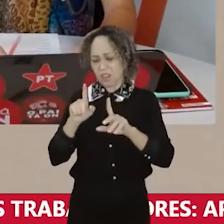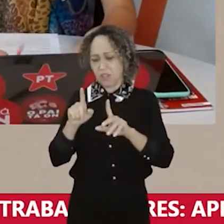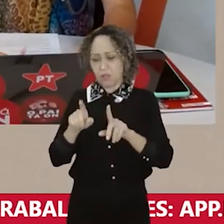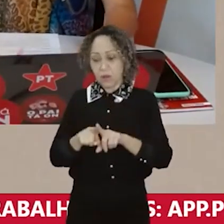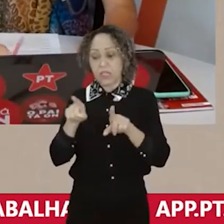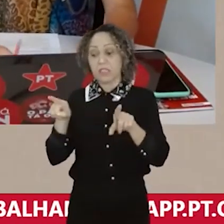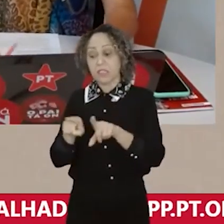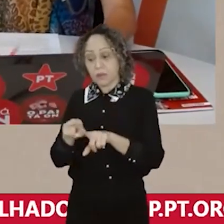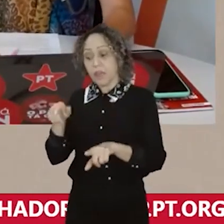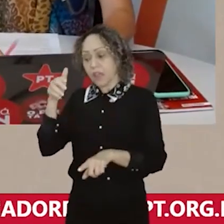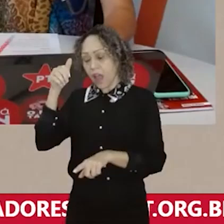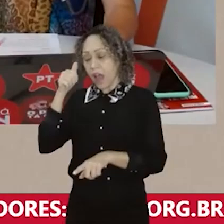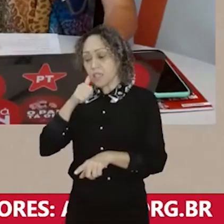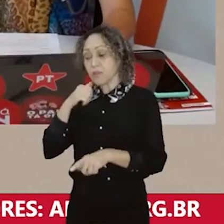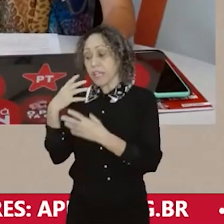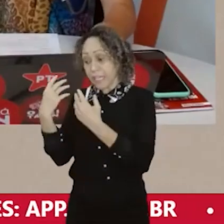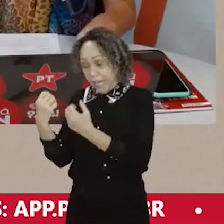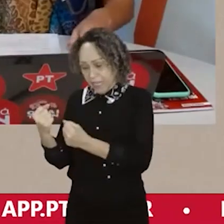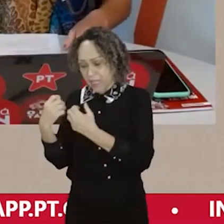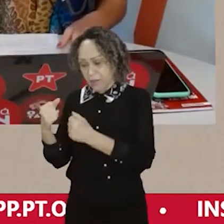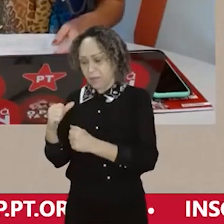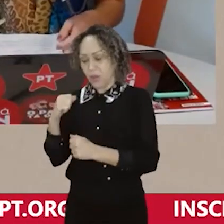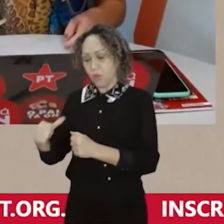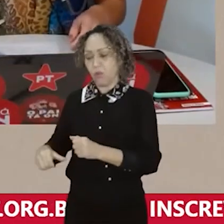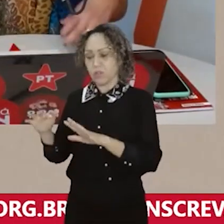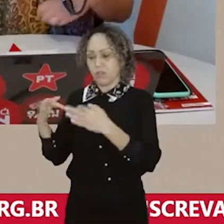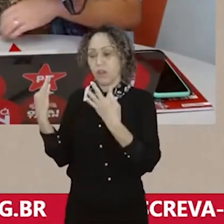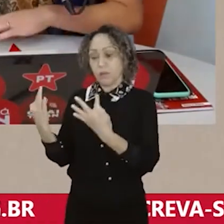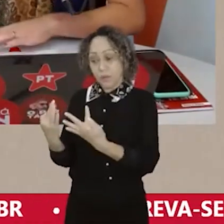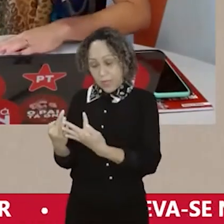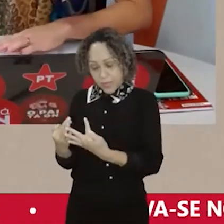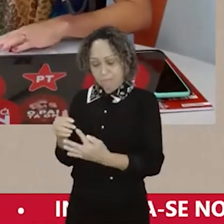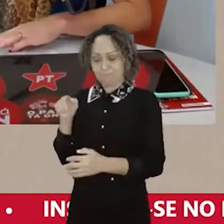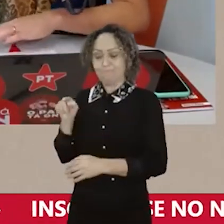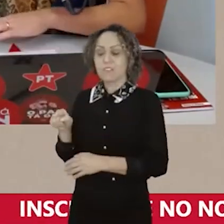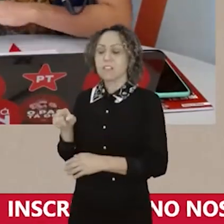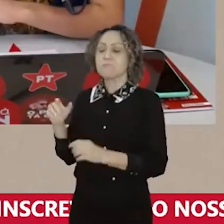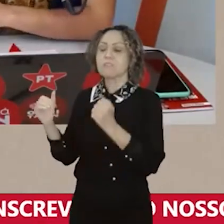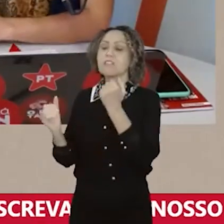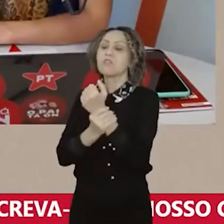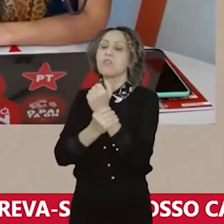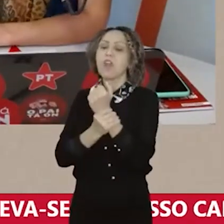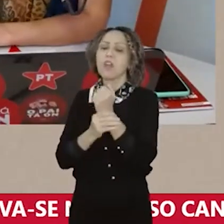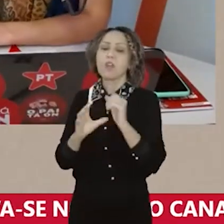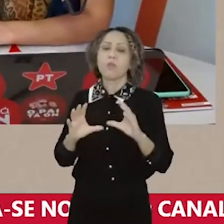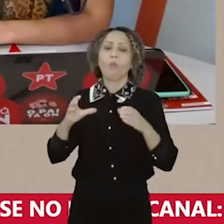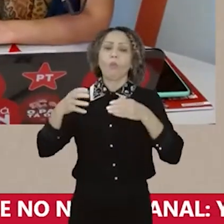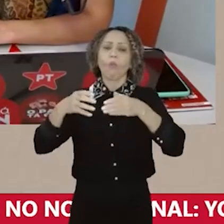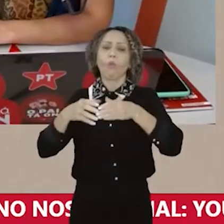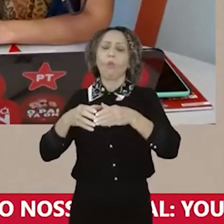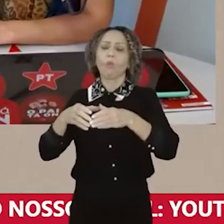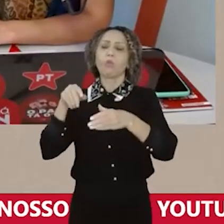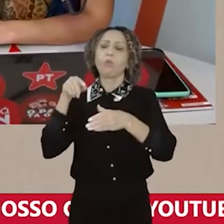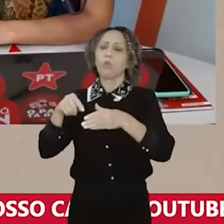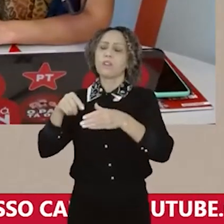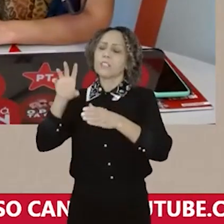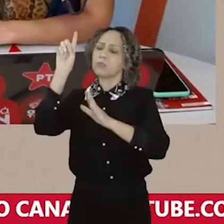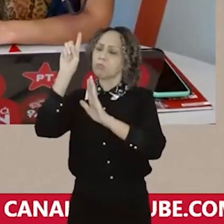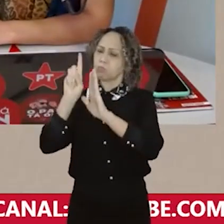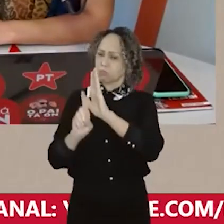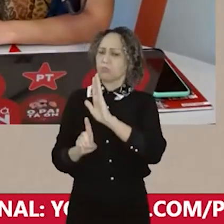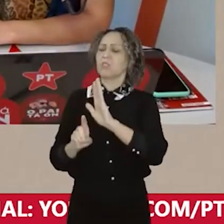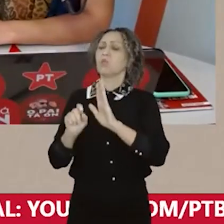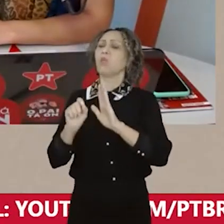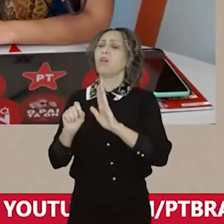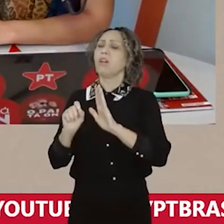o Bolsa Família, ele garantiu um conjunto de direitos que